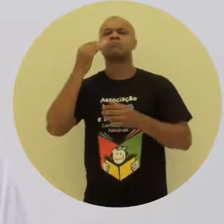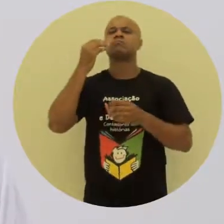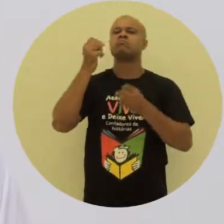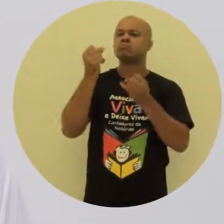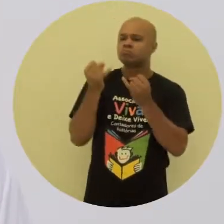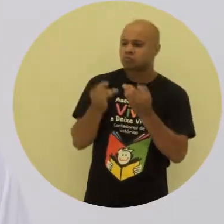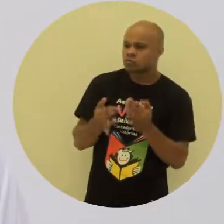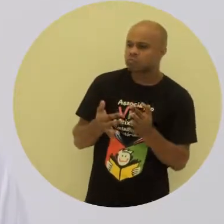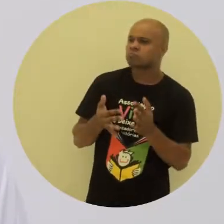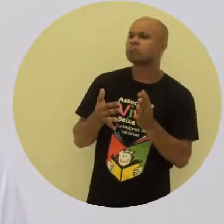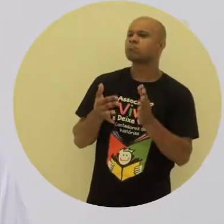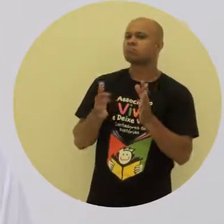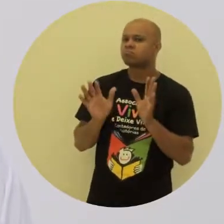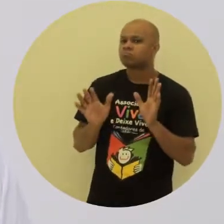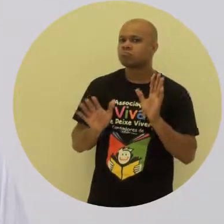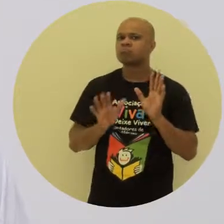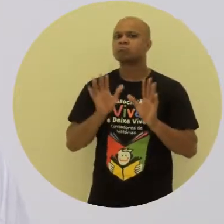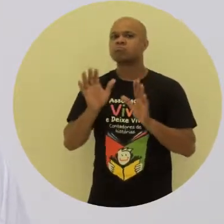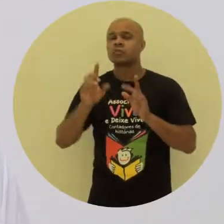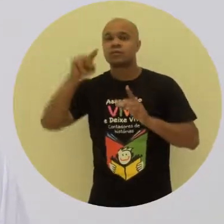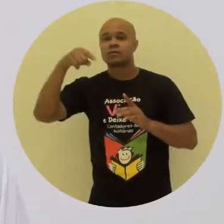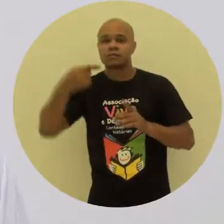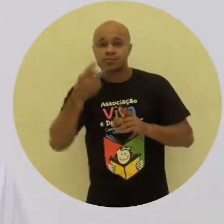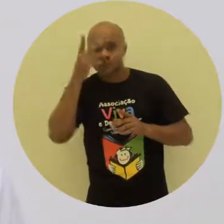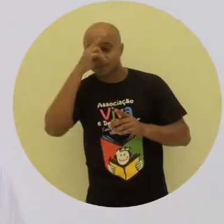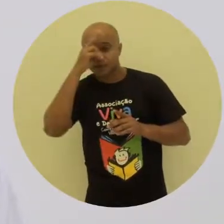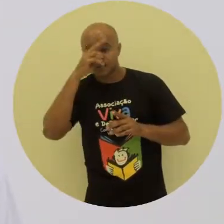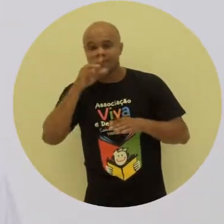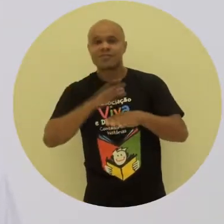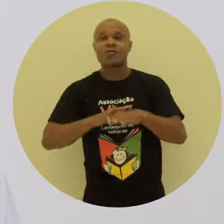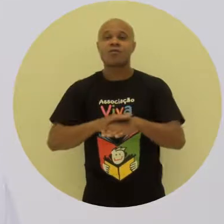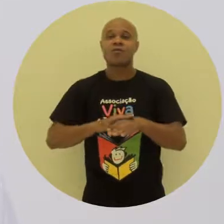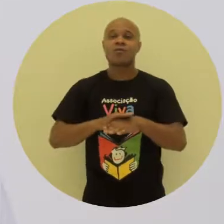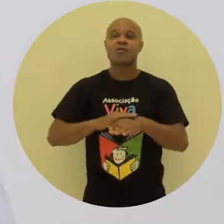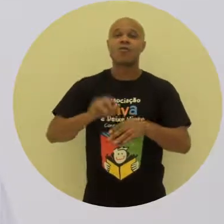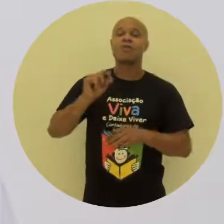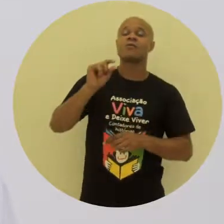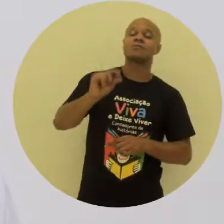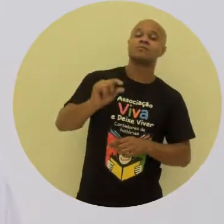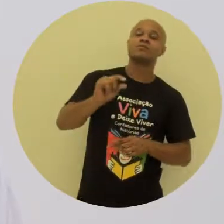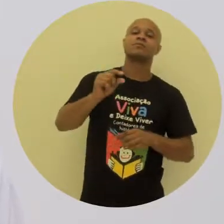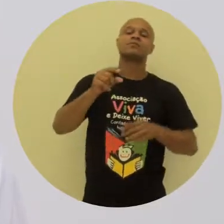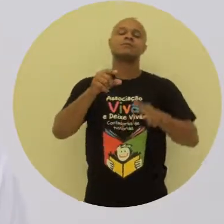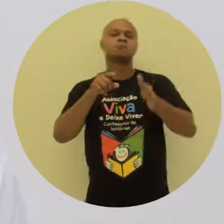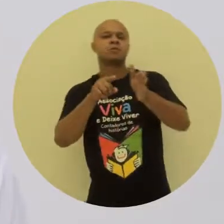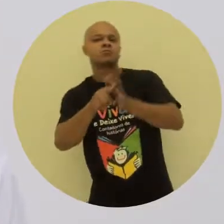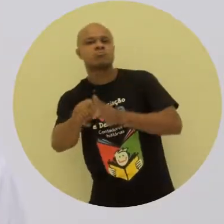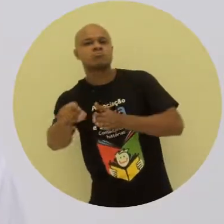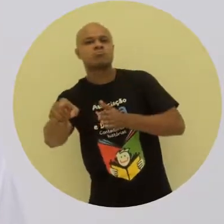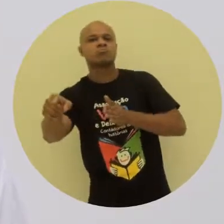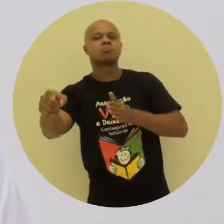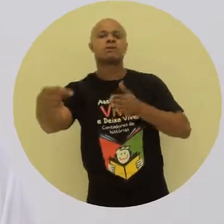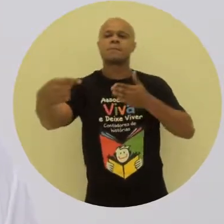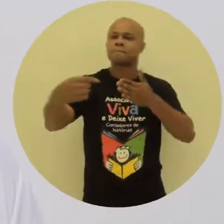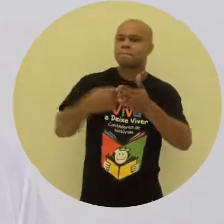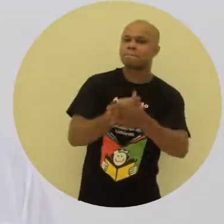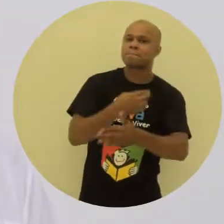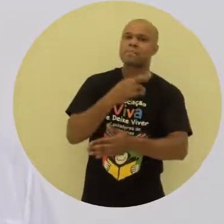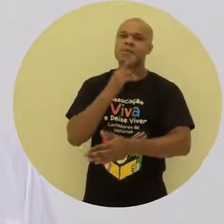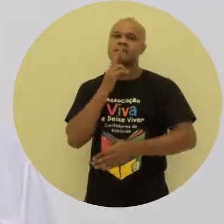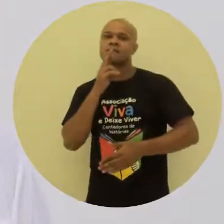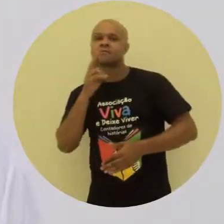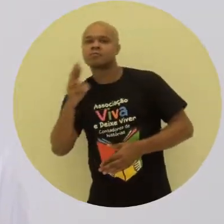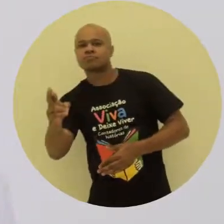que foi passado para ele. Então, depois da história, sempre um bom papo para consolidação dos conceitos, das